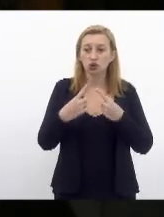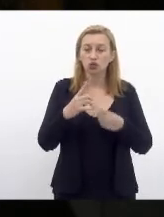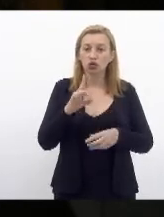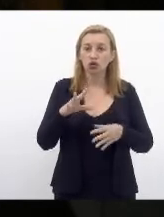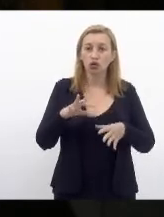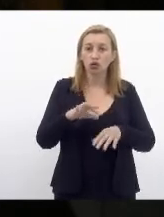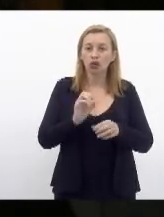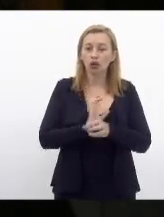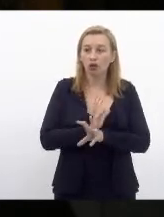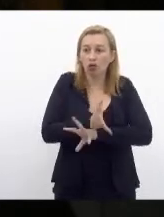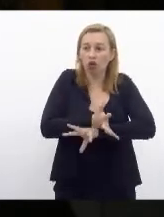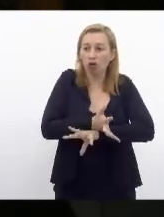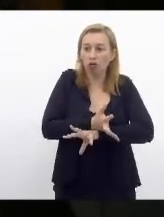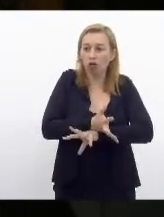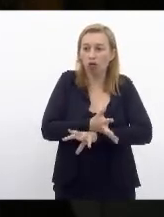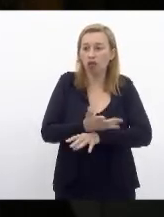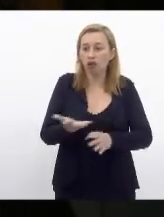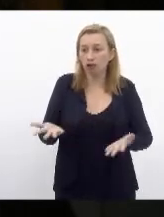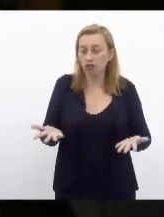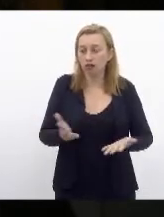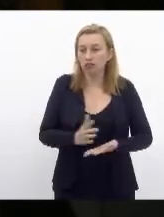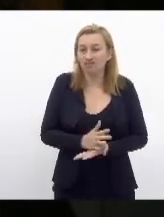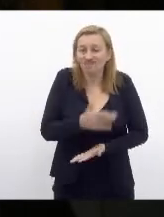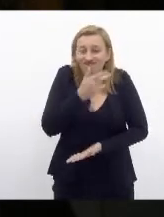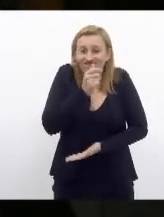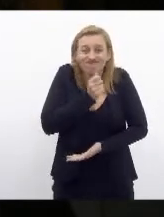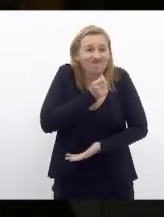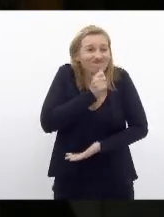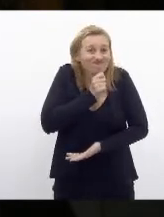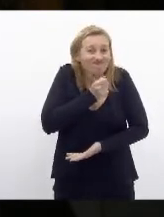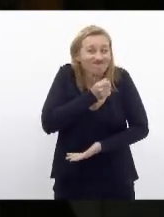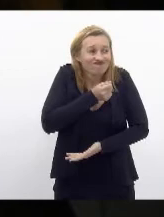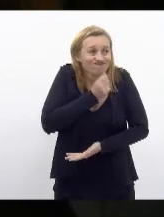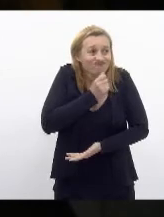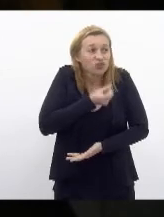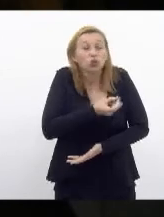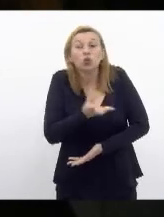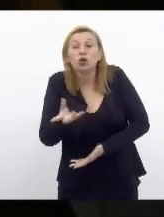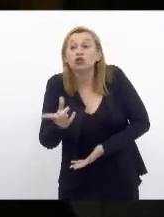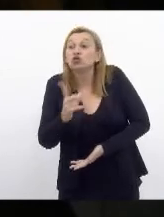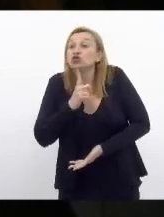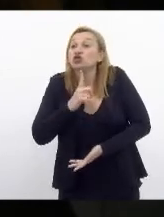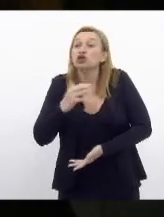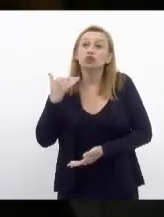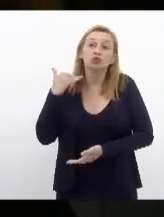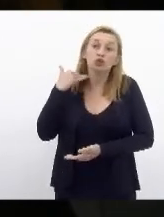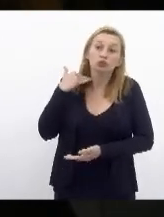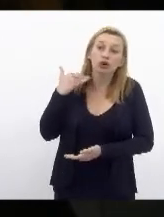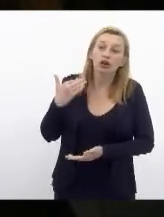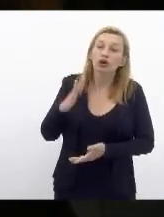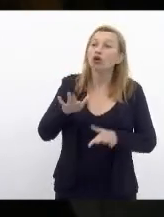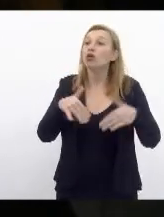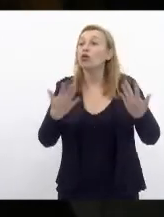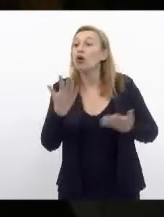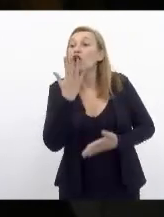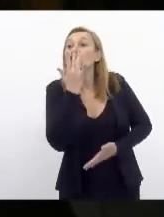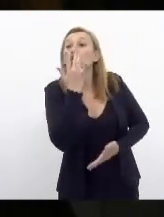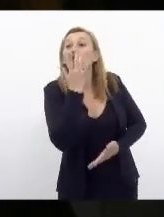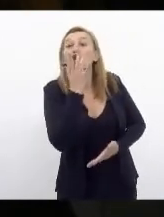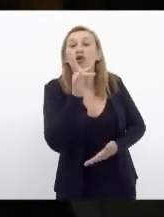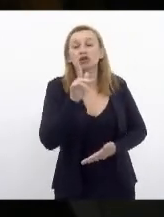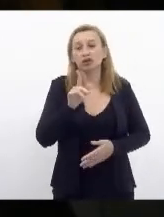ossos, deputada. Ninguém sabe quanto tinha no banco, qual era a cor da